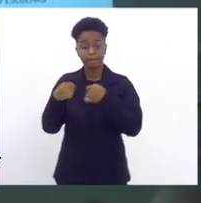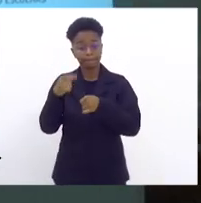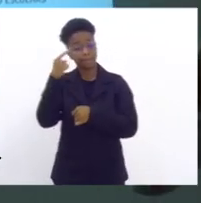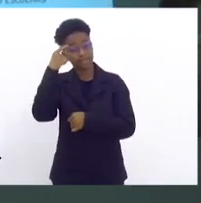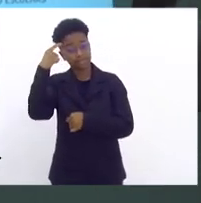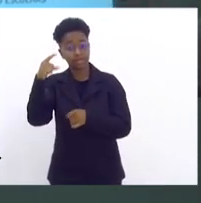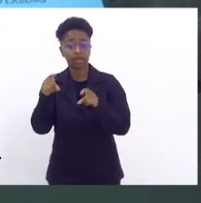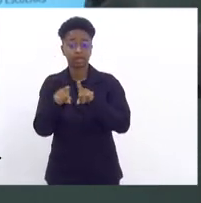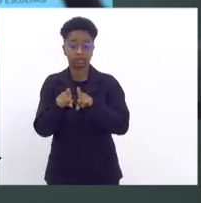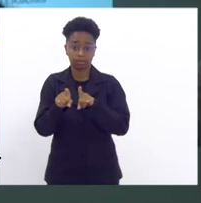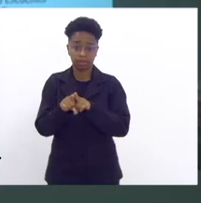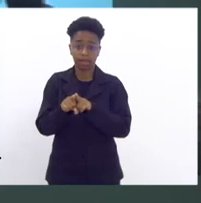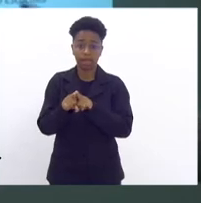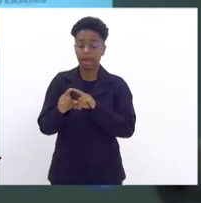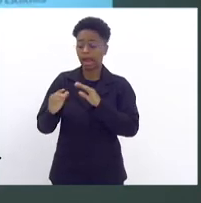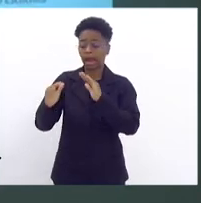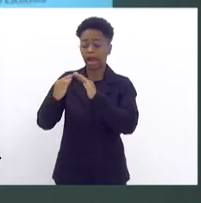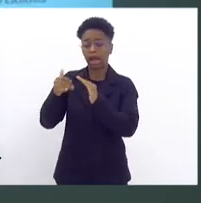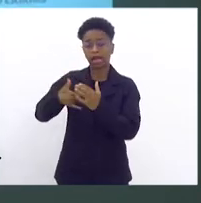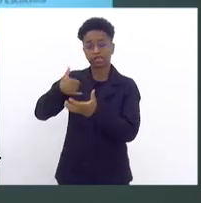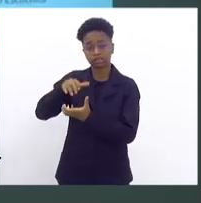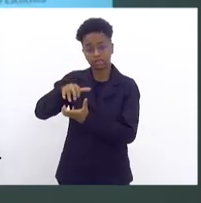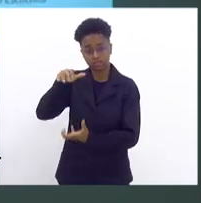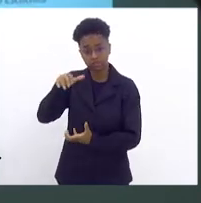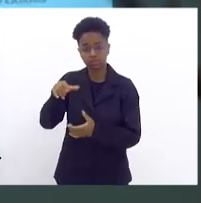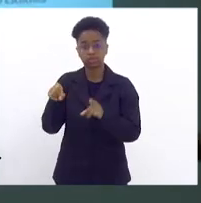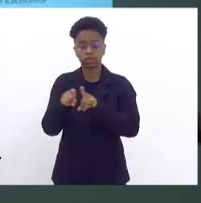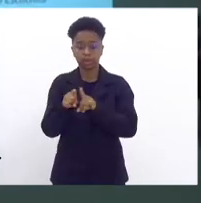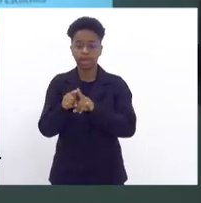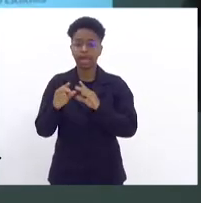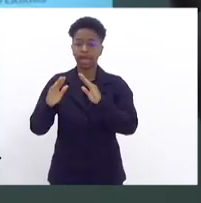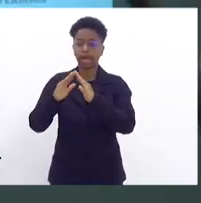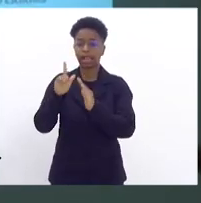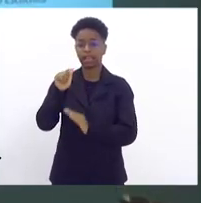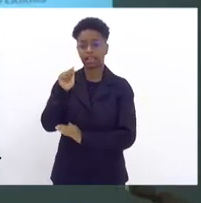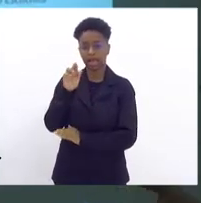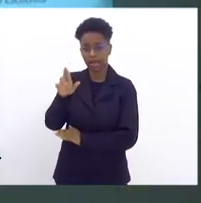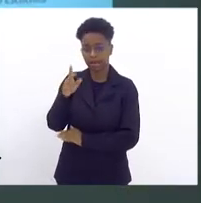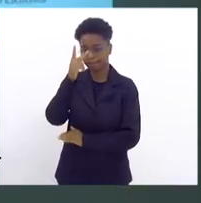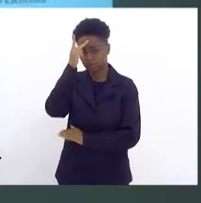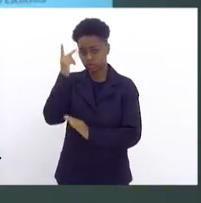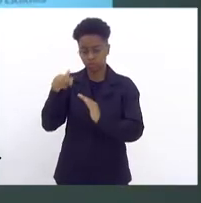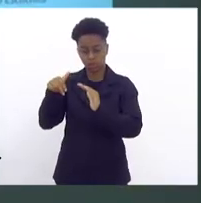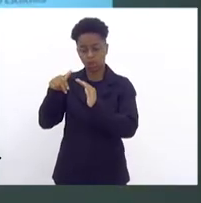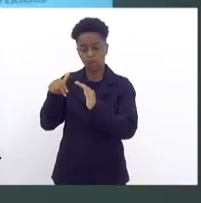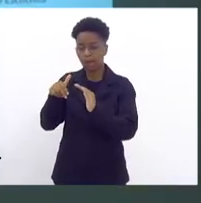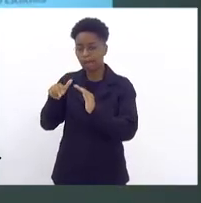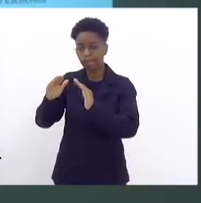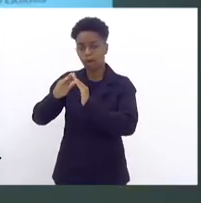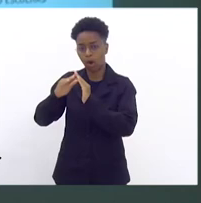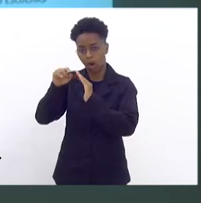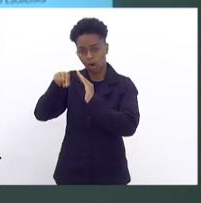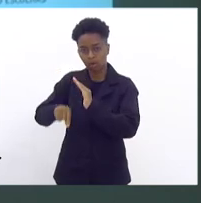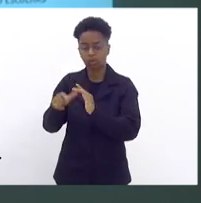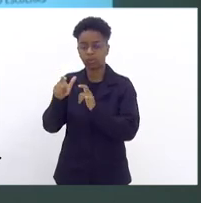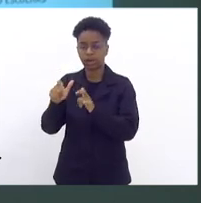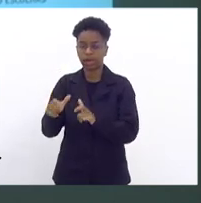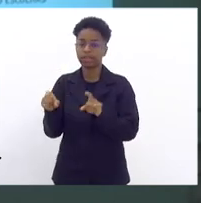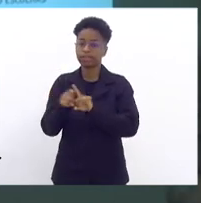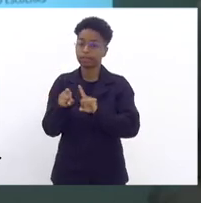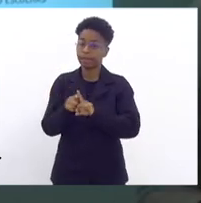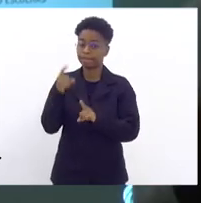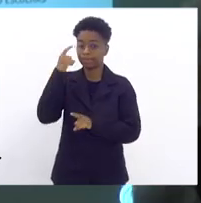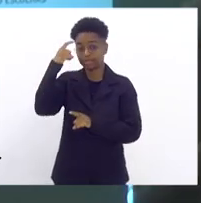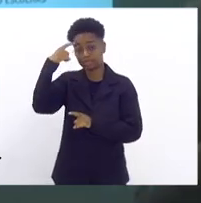asilos né pensarmos aí na casa na casa lá são as pessoas abrigadas institucionalizadas na segurança